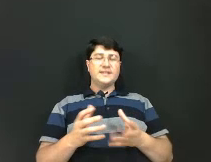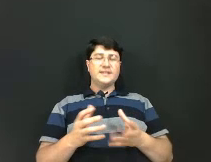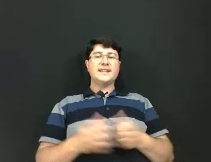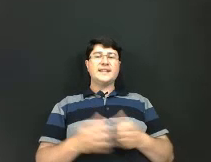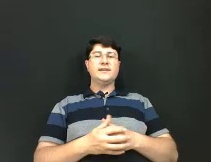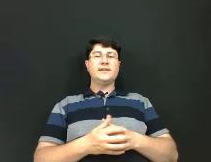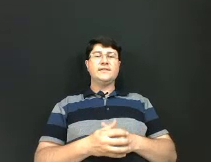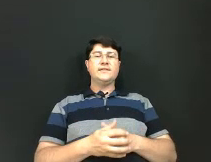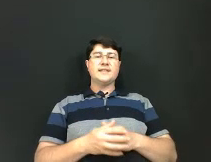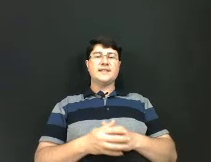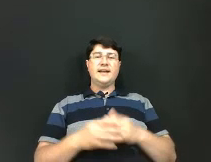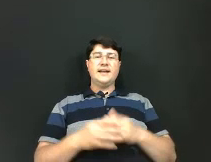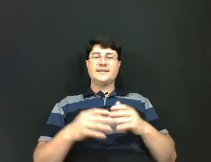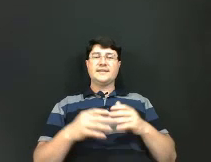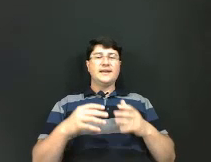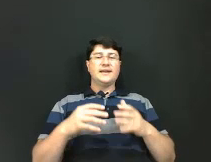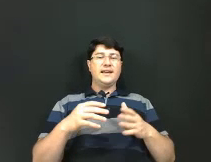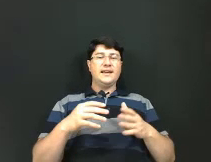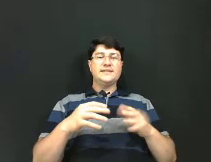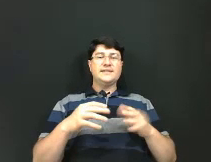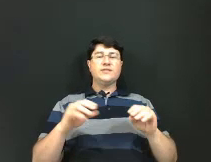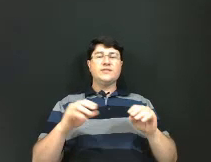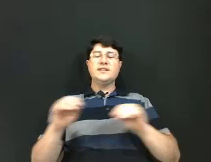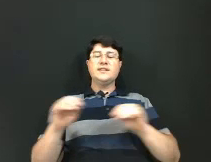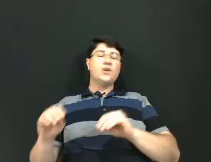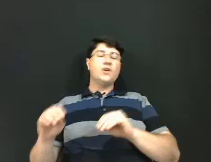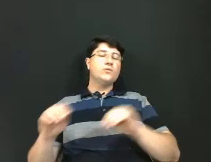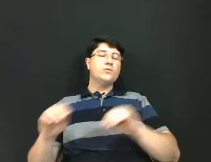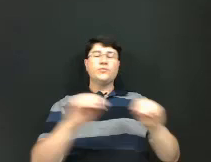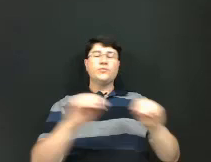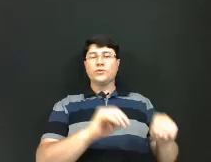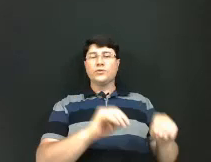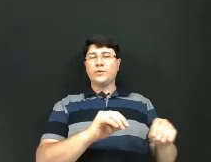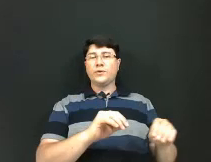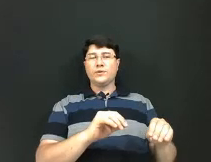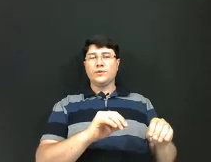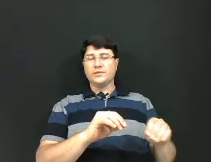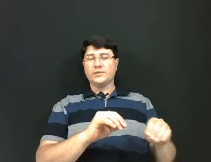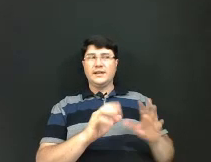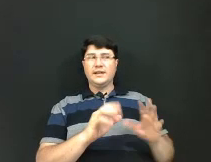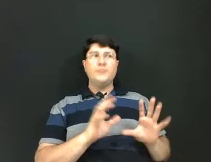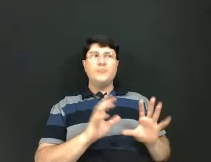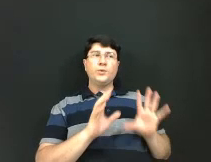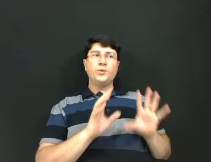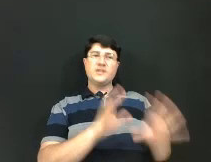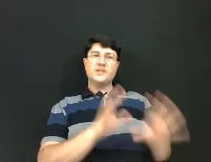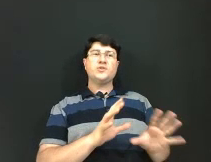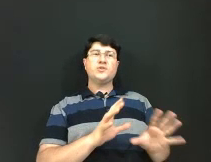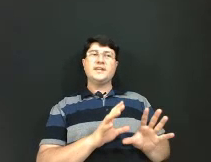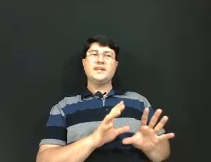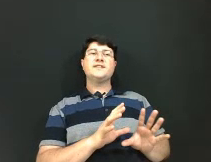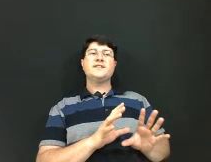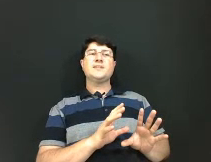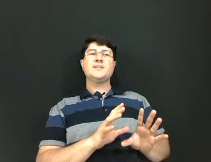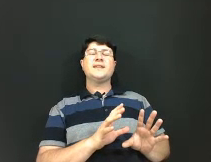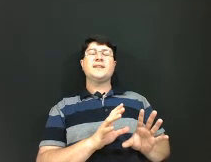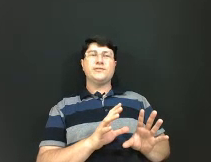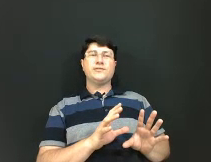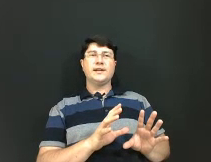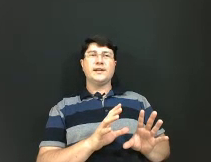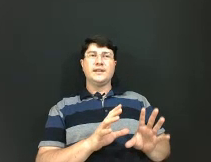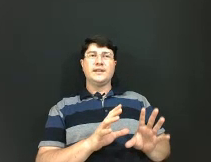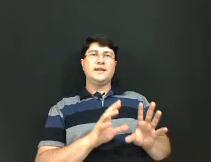a mudança de estado em língua de sinais, eles não se deslocam de um ponto para o outro. Em português a gente consegue fazer